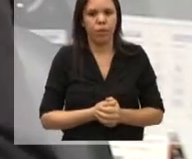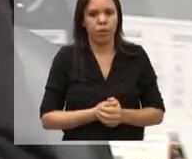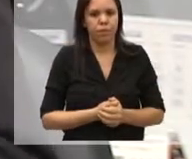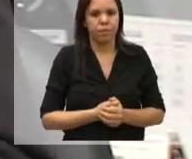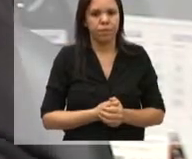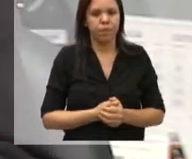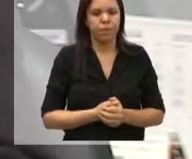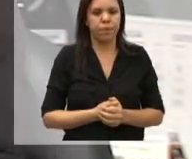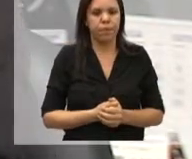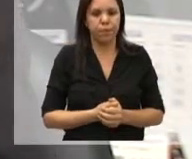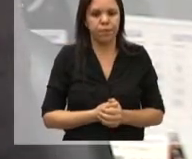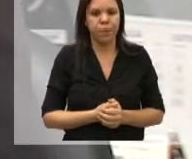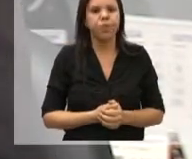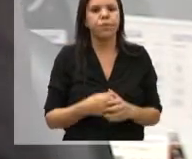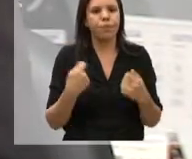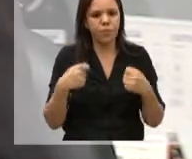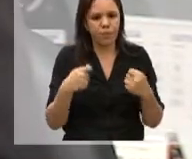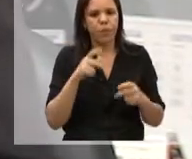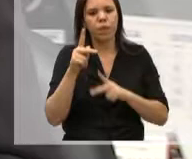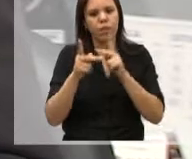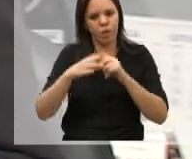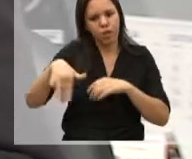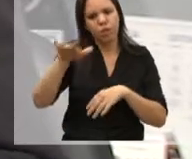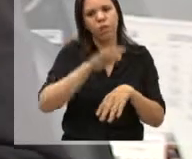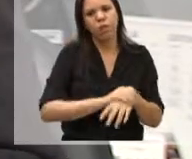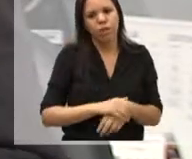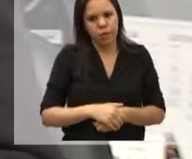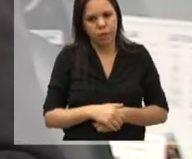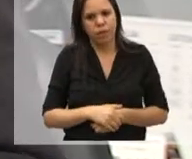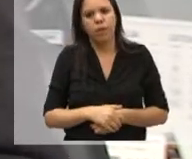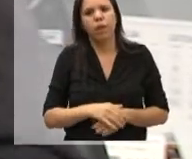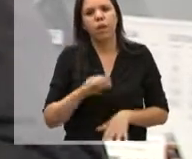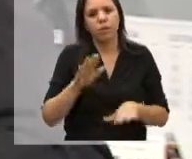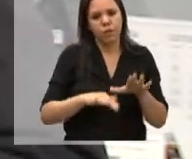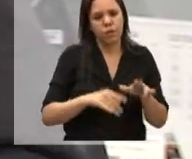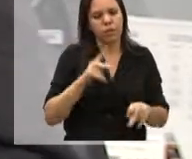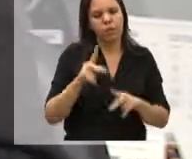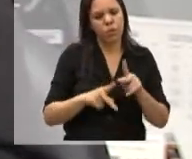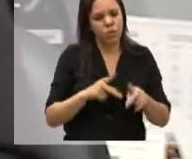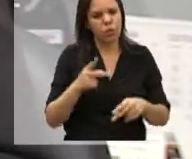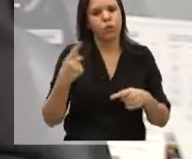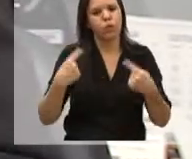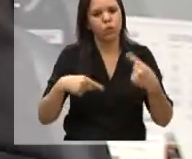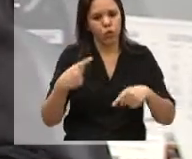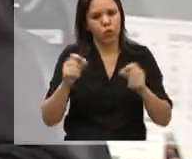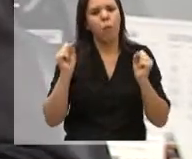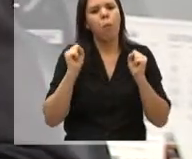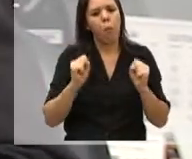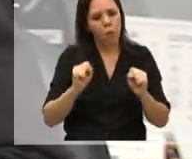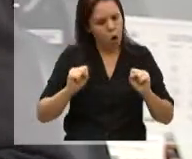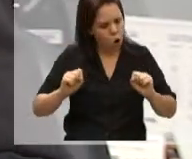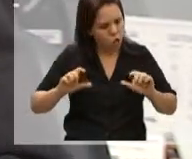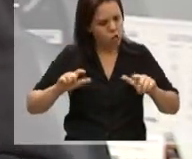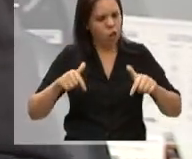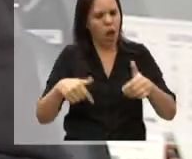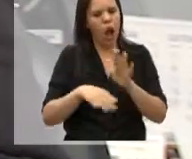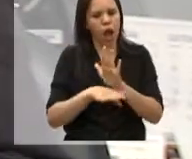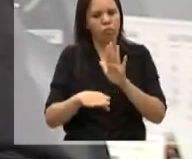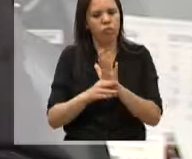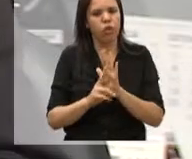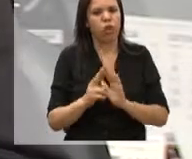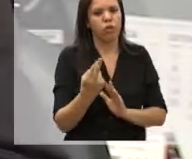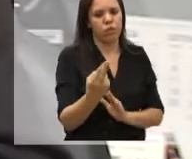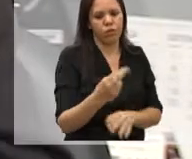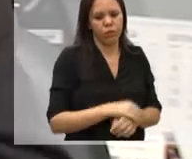nessas necessidades das pessoas, e que muitas vezes a política pode interferir pelo lado positivo e resolver. Eu